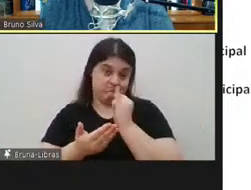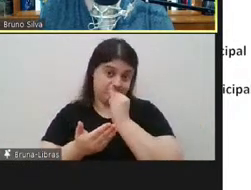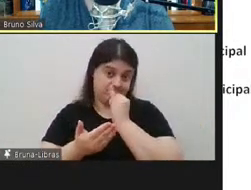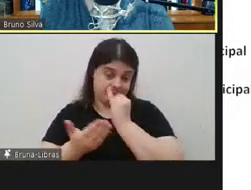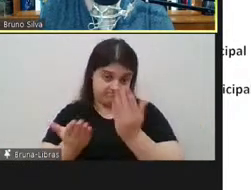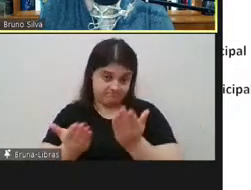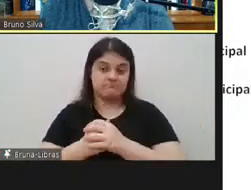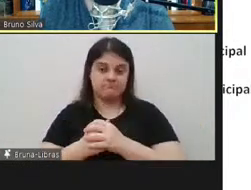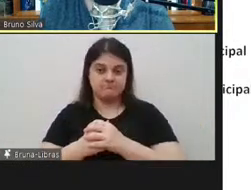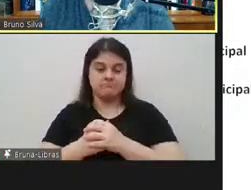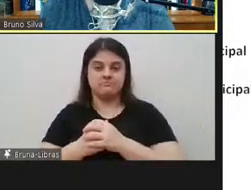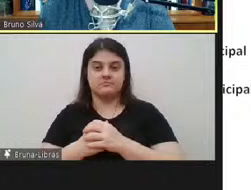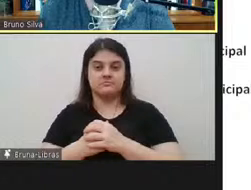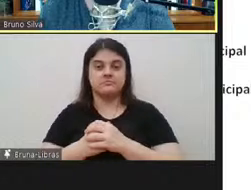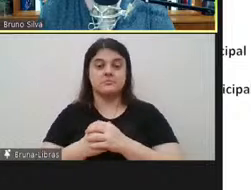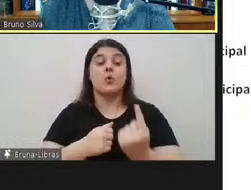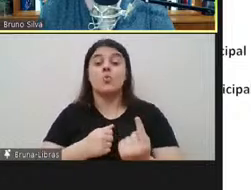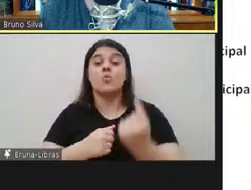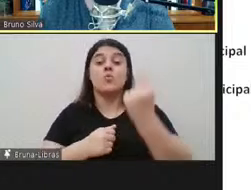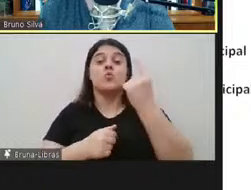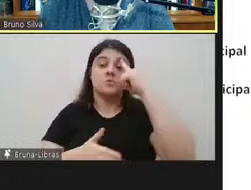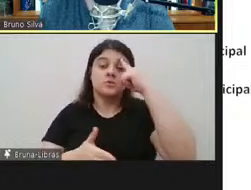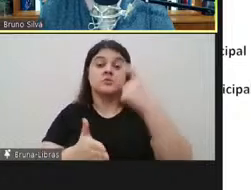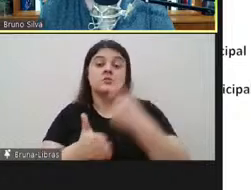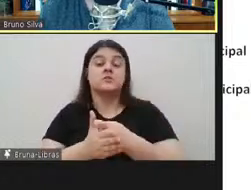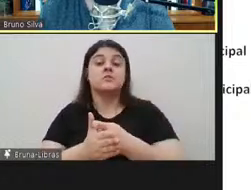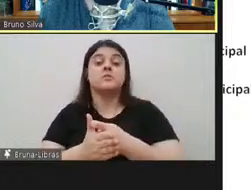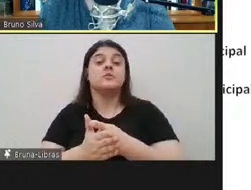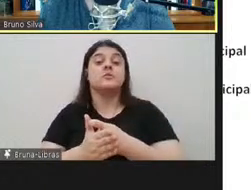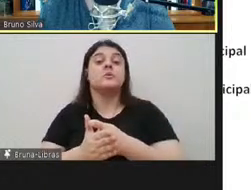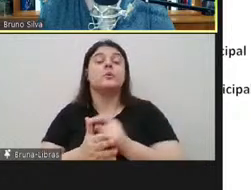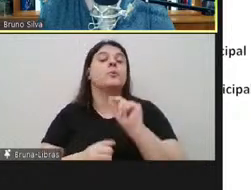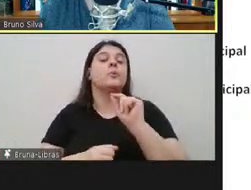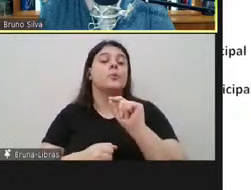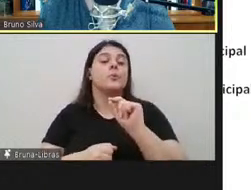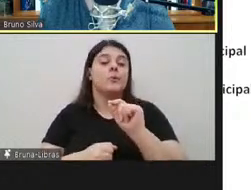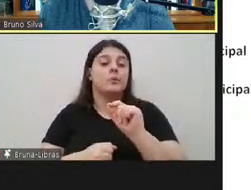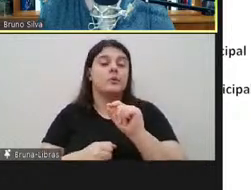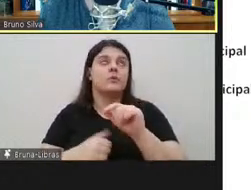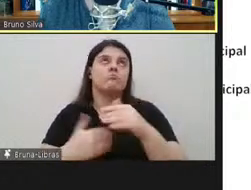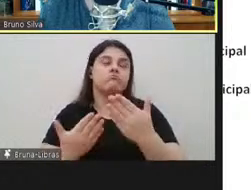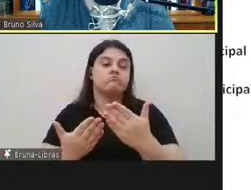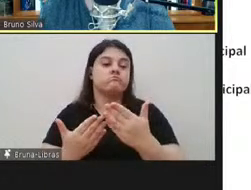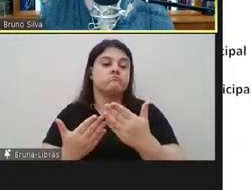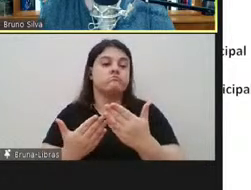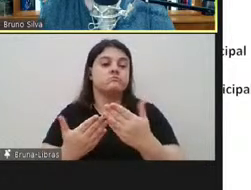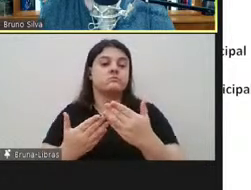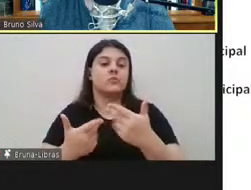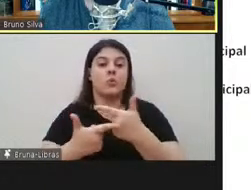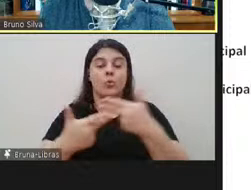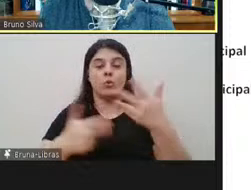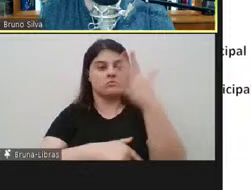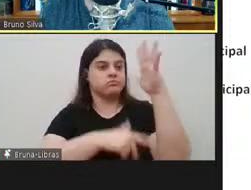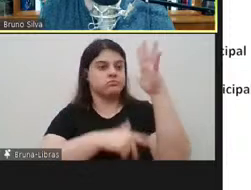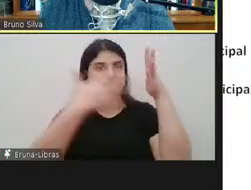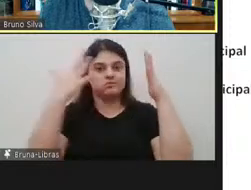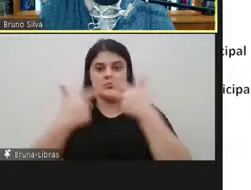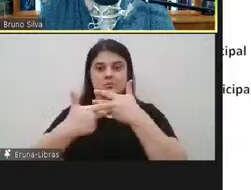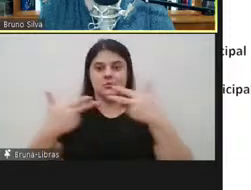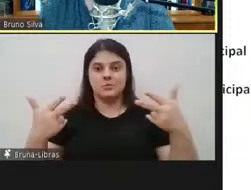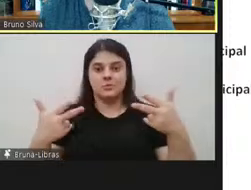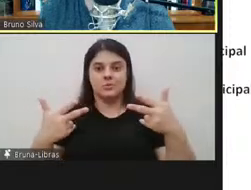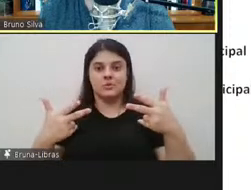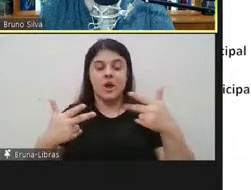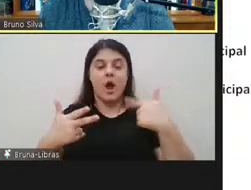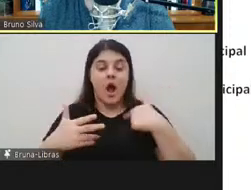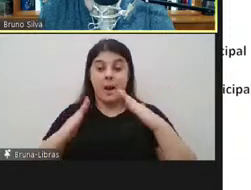exemplo é o único que decide por exemplo acerca dos Bombeiros assim dos recursos naturais Professor achei no